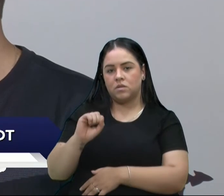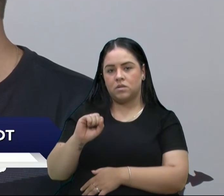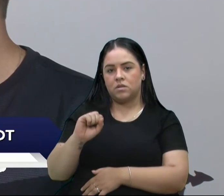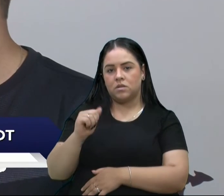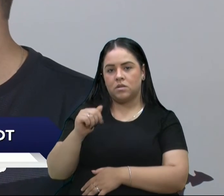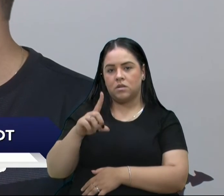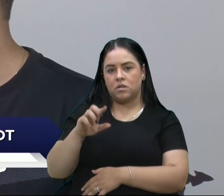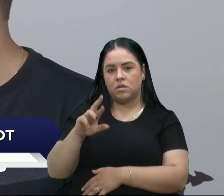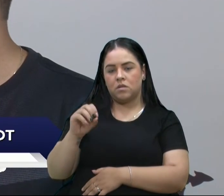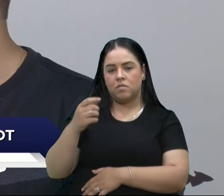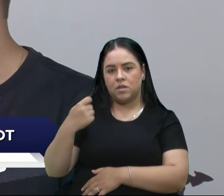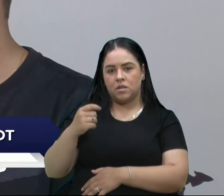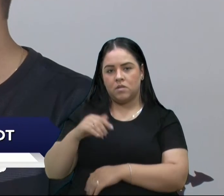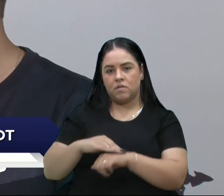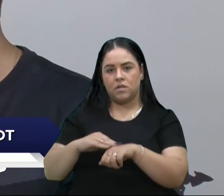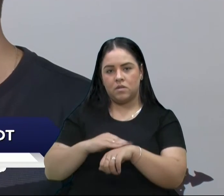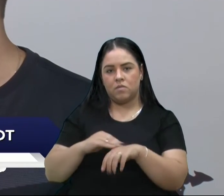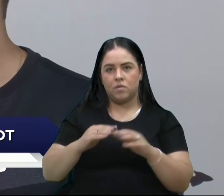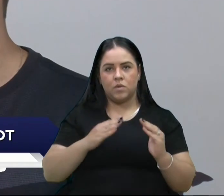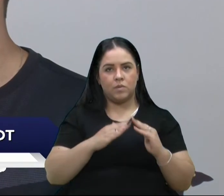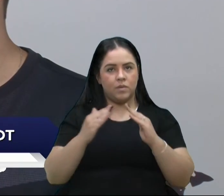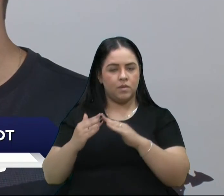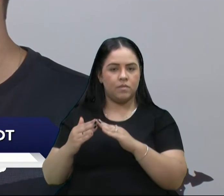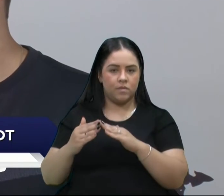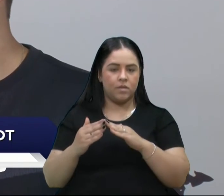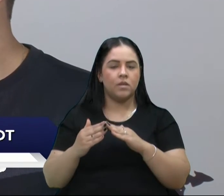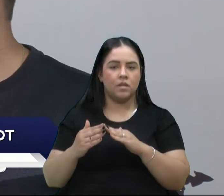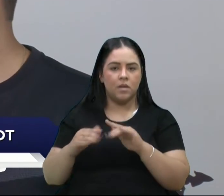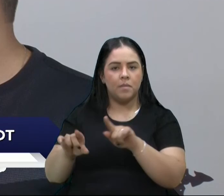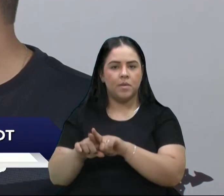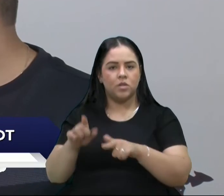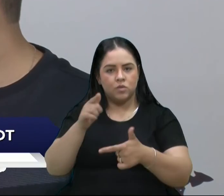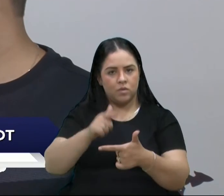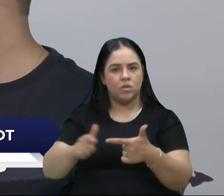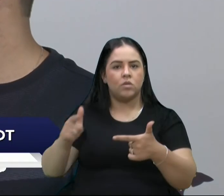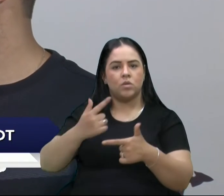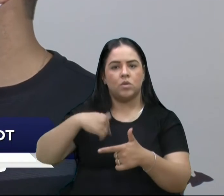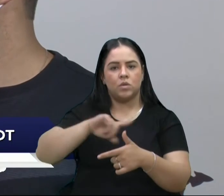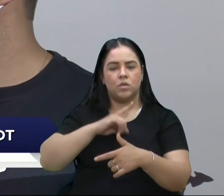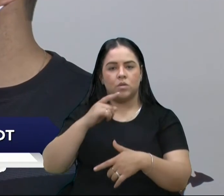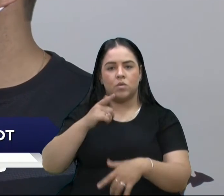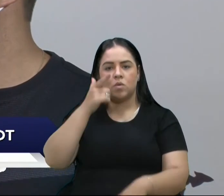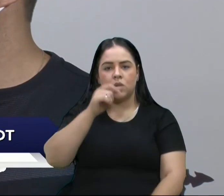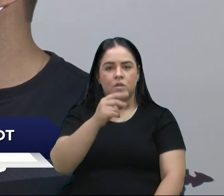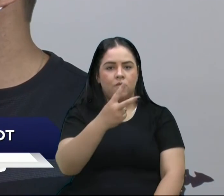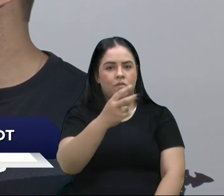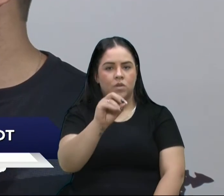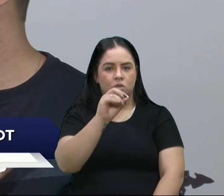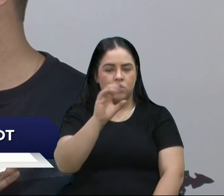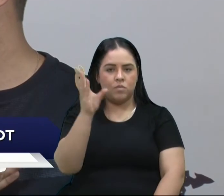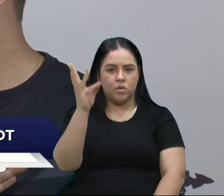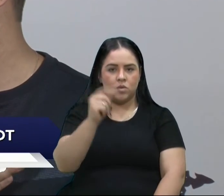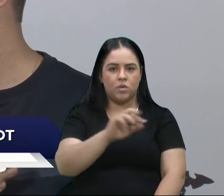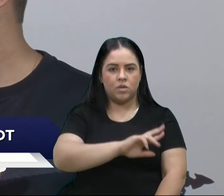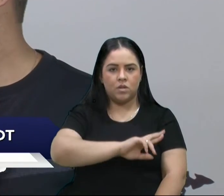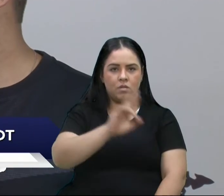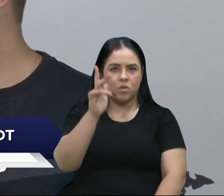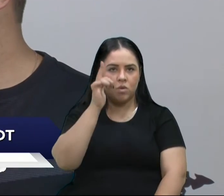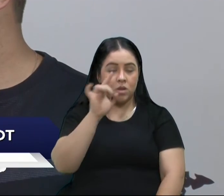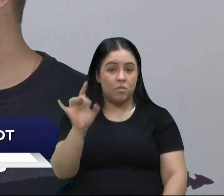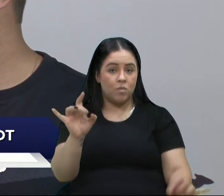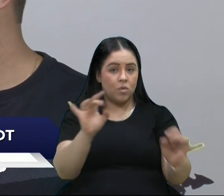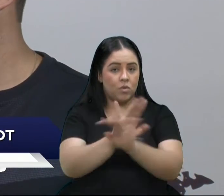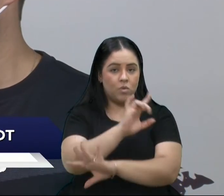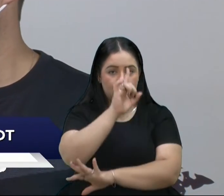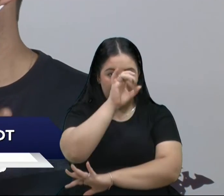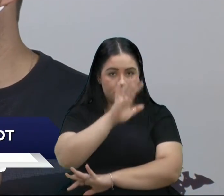tem que ser debatido com os municípios vizinhos, compartilhado com os demais, e nós conseguimos 20 milhões de reais para o Hospital Geral para concluir os leitos.